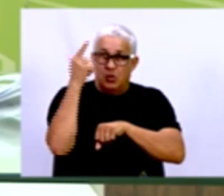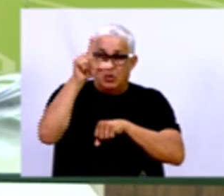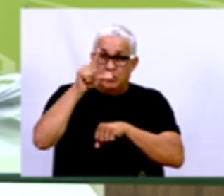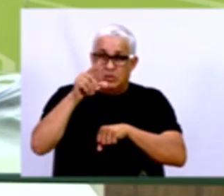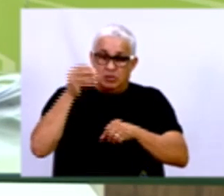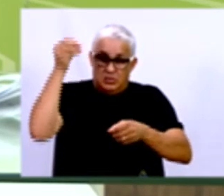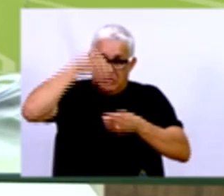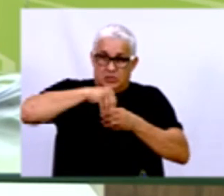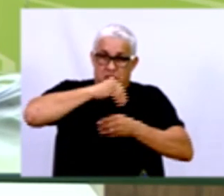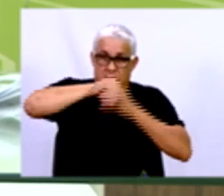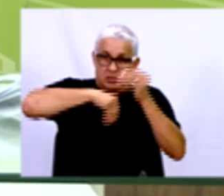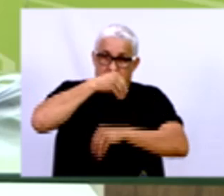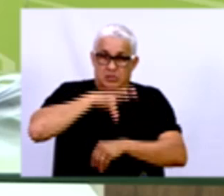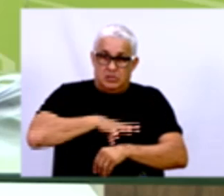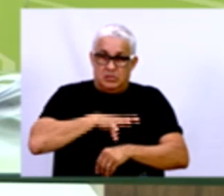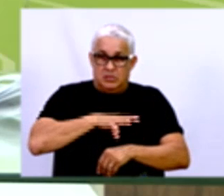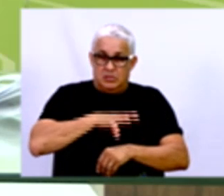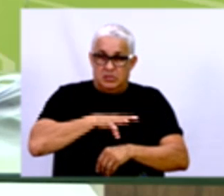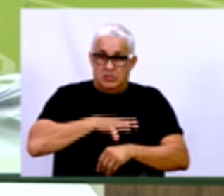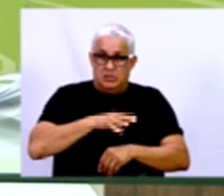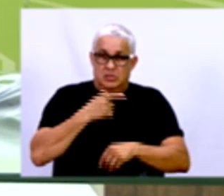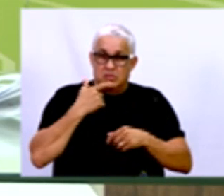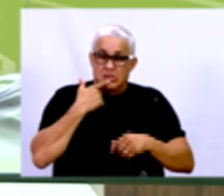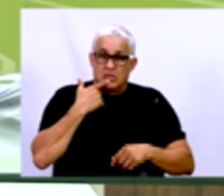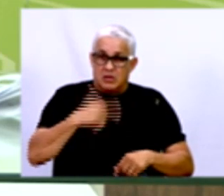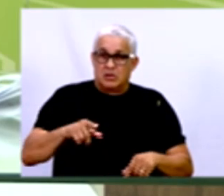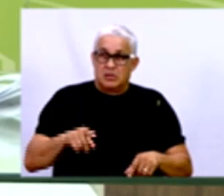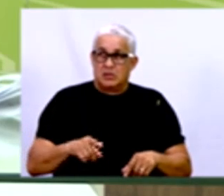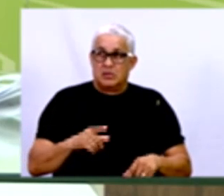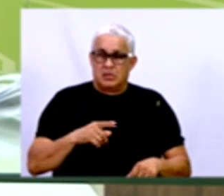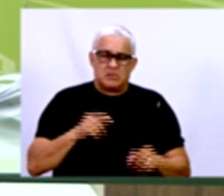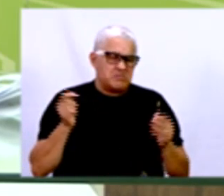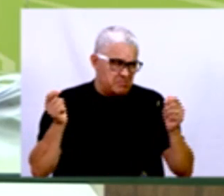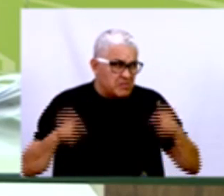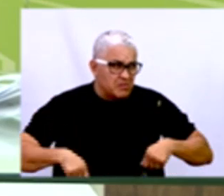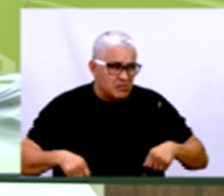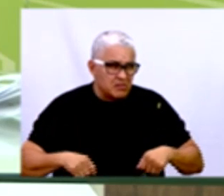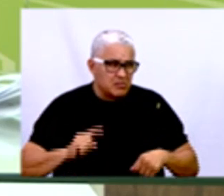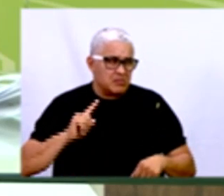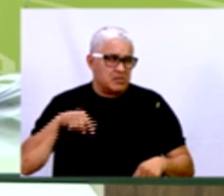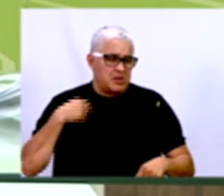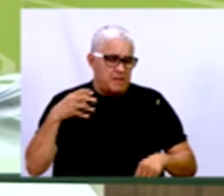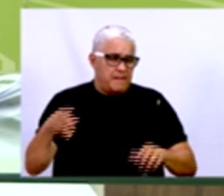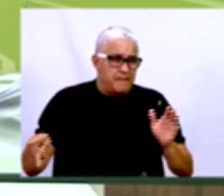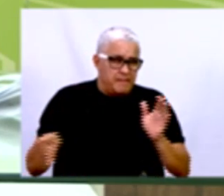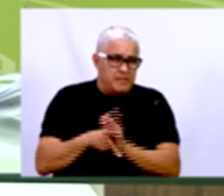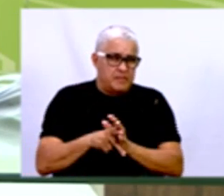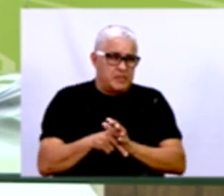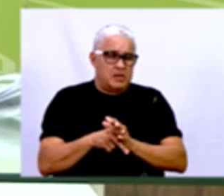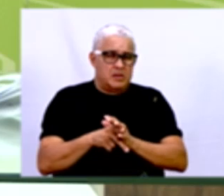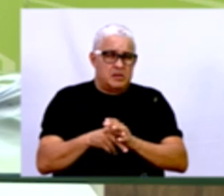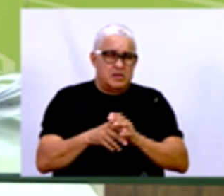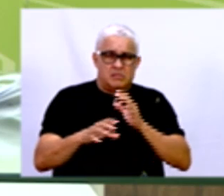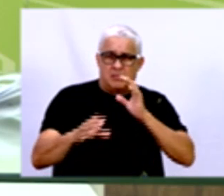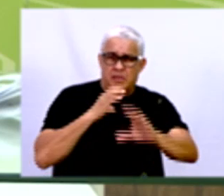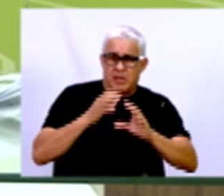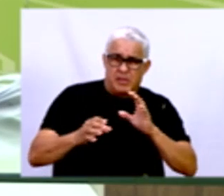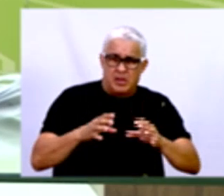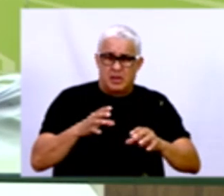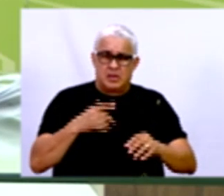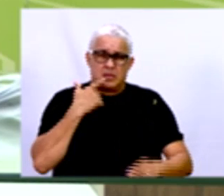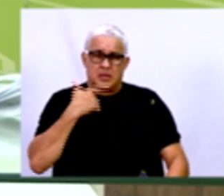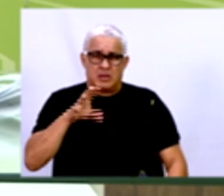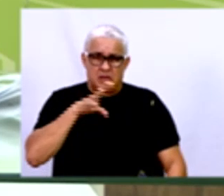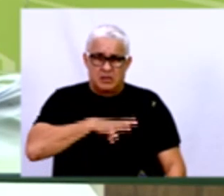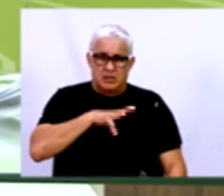possível? Será que um decreto, uma lei pode determinar como nós devemos nos expressar? Será que a língua portuguesa,